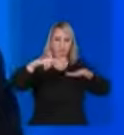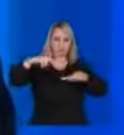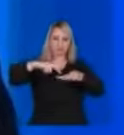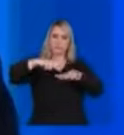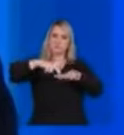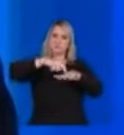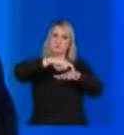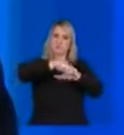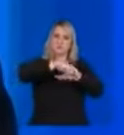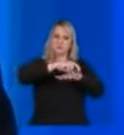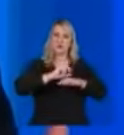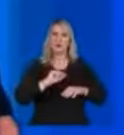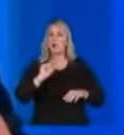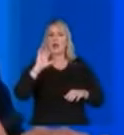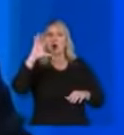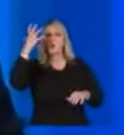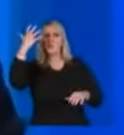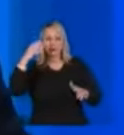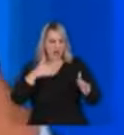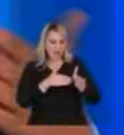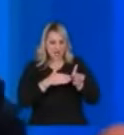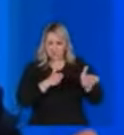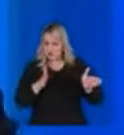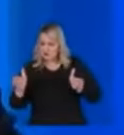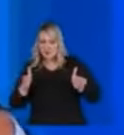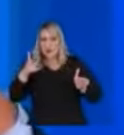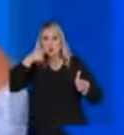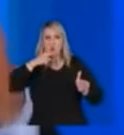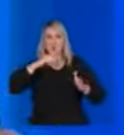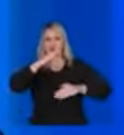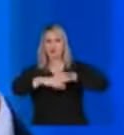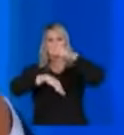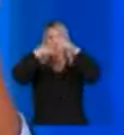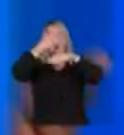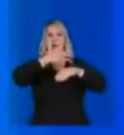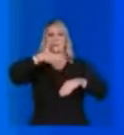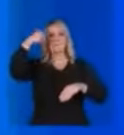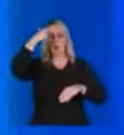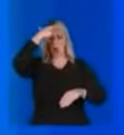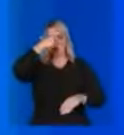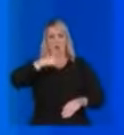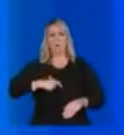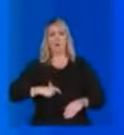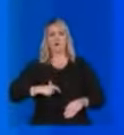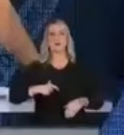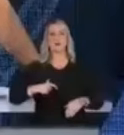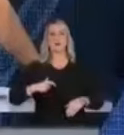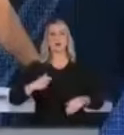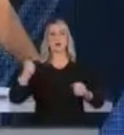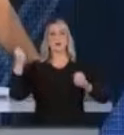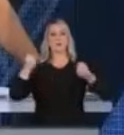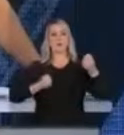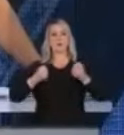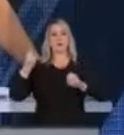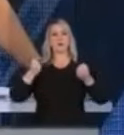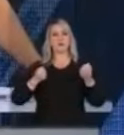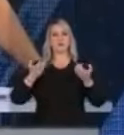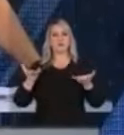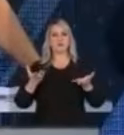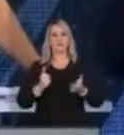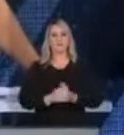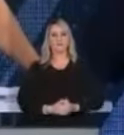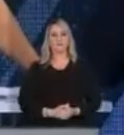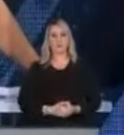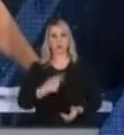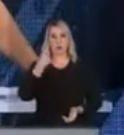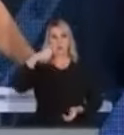pedestre que que aconteceu nesse período que a gente não conseguiu evoluir no na melhora do comportamento do motorista candidato Osório Tem a partir